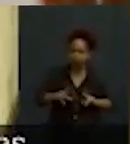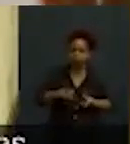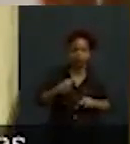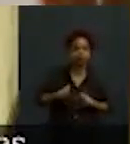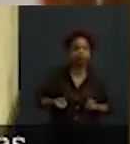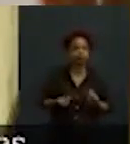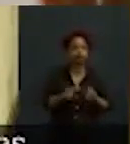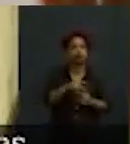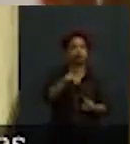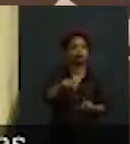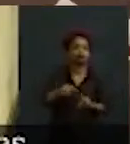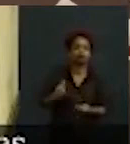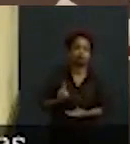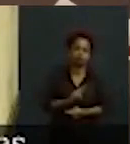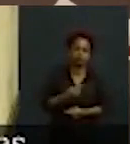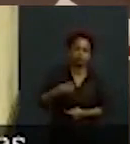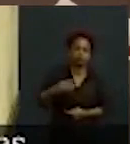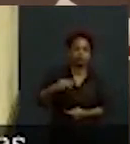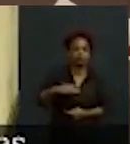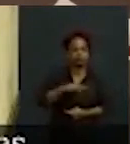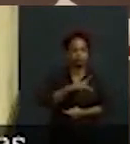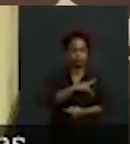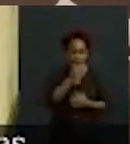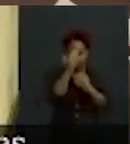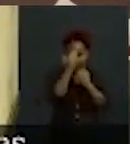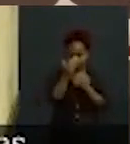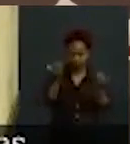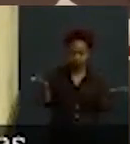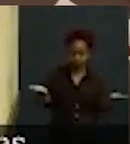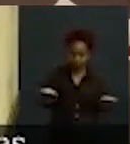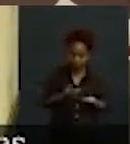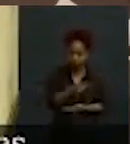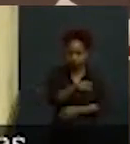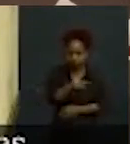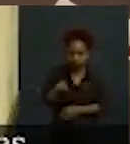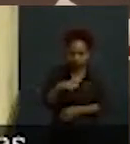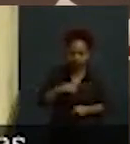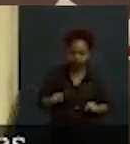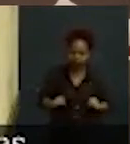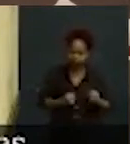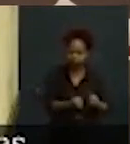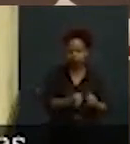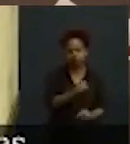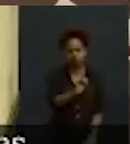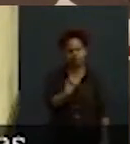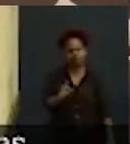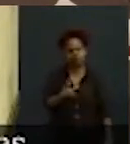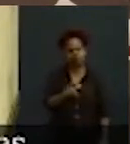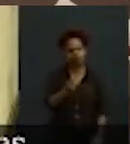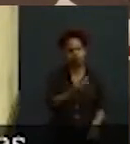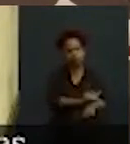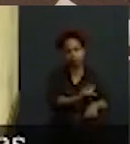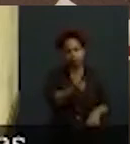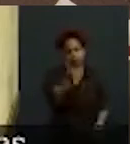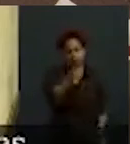infinita. O Ministério Público agradece aos hoje agraciados por seus esforços e, por meio